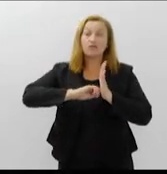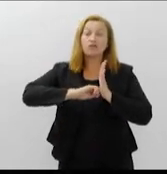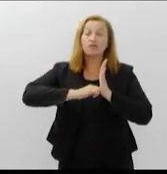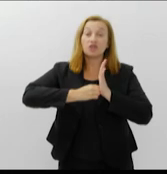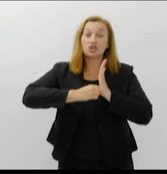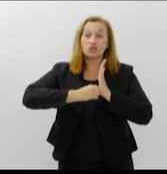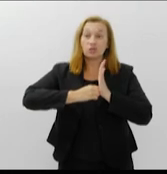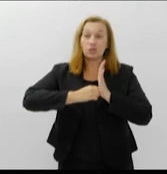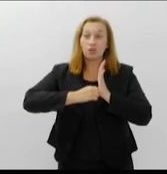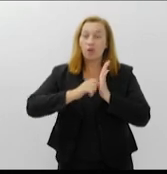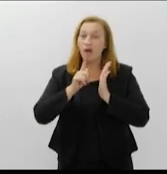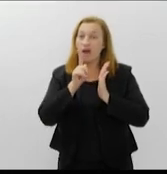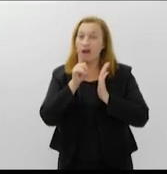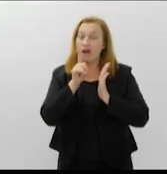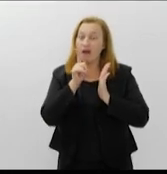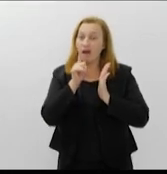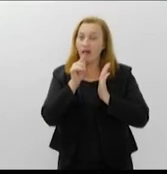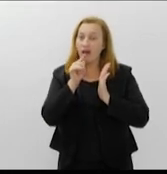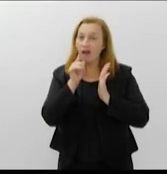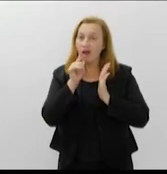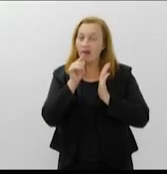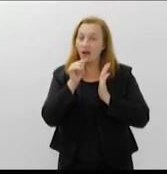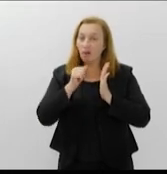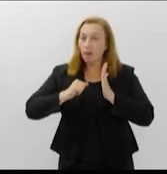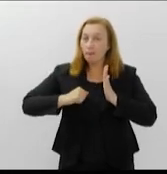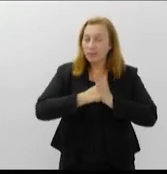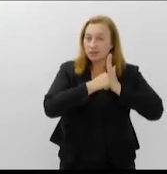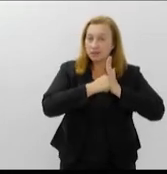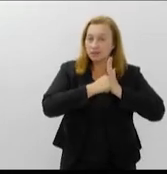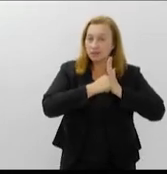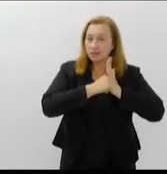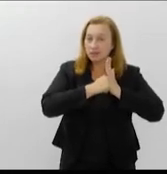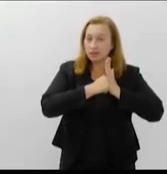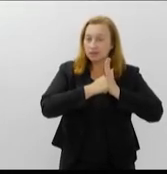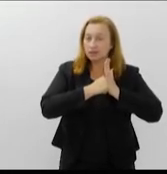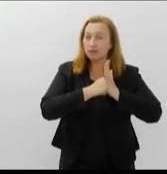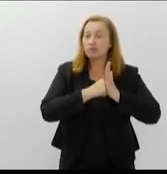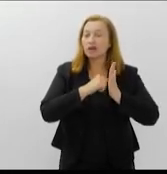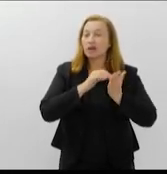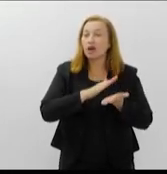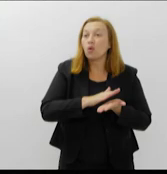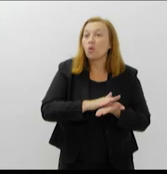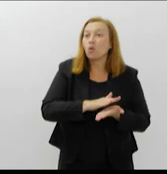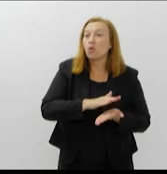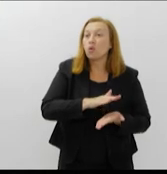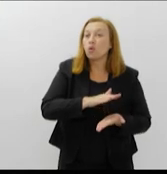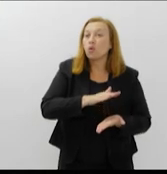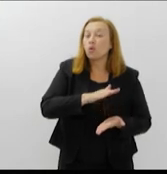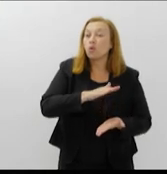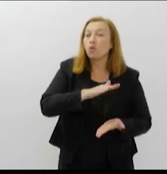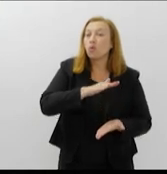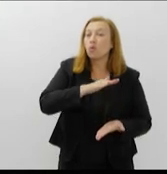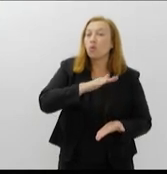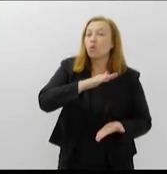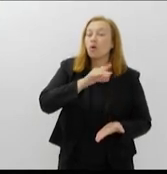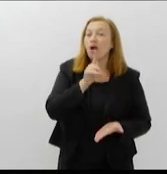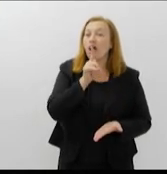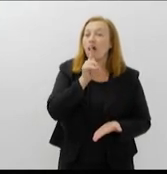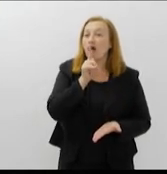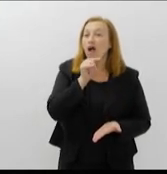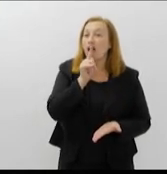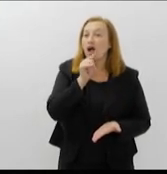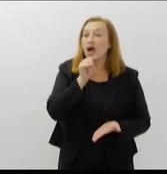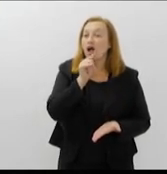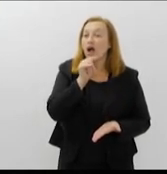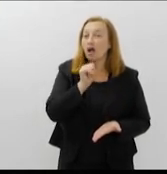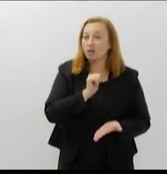que a água ficasse retida para que aumentasse a quantidade d'água no tubo e que